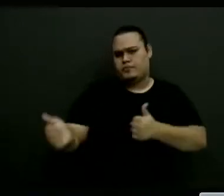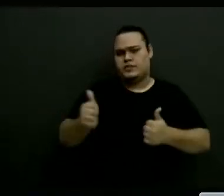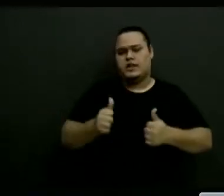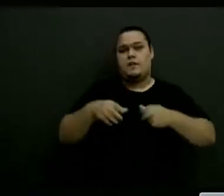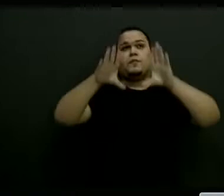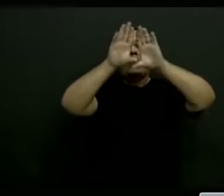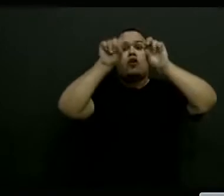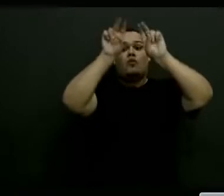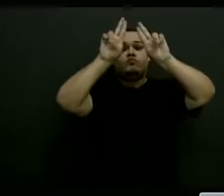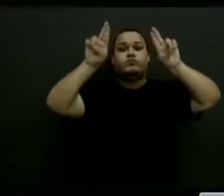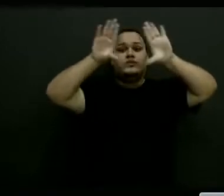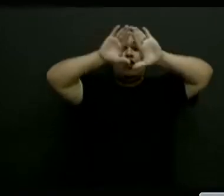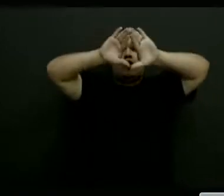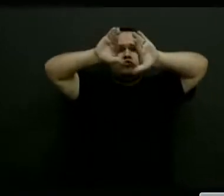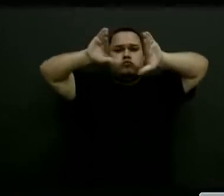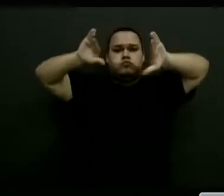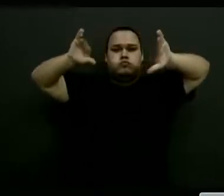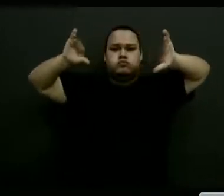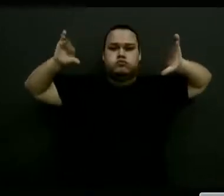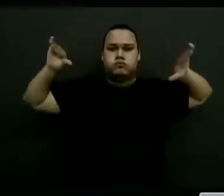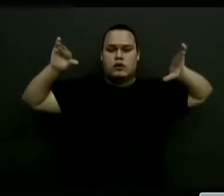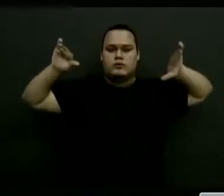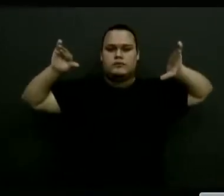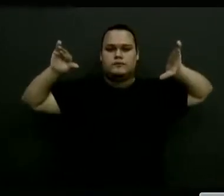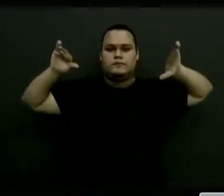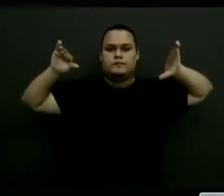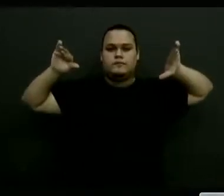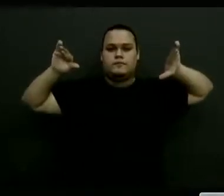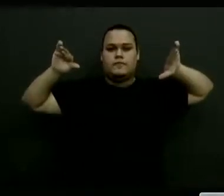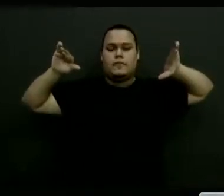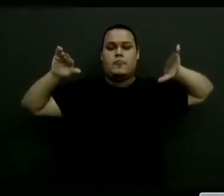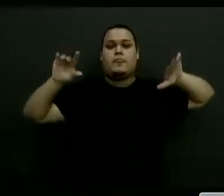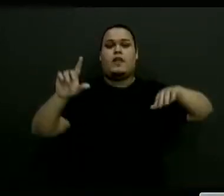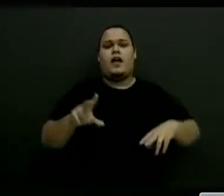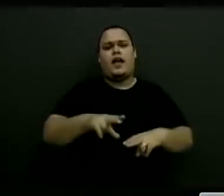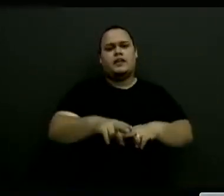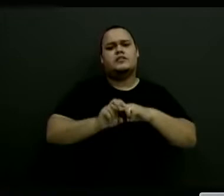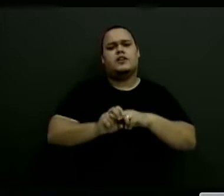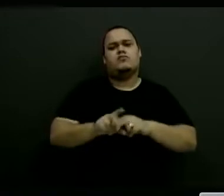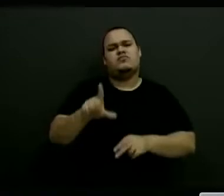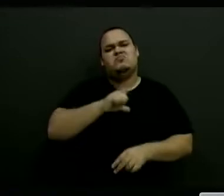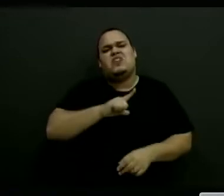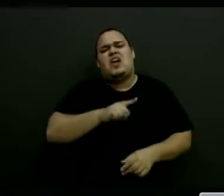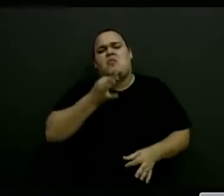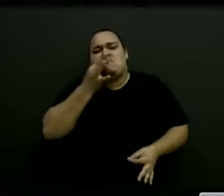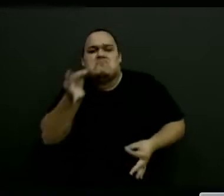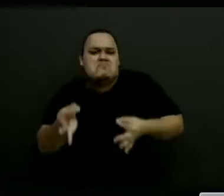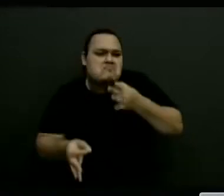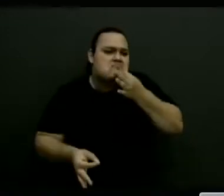Muitos judeus argumentam que os céus tinham estado fechados durante muitos